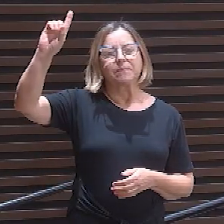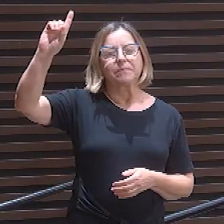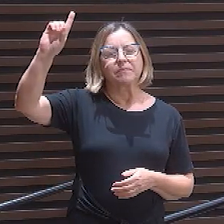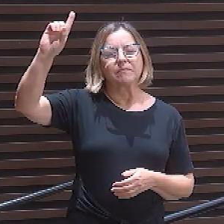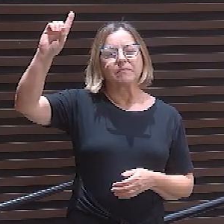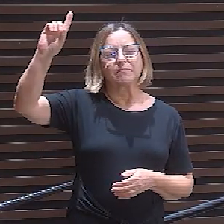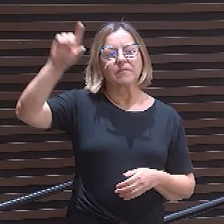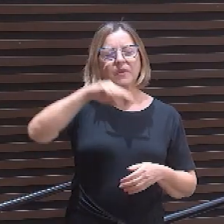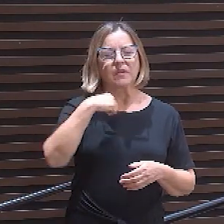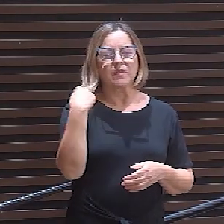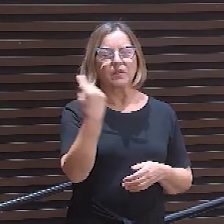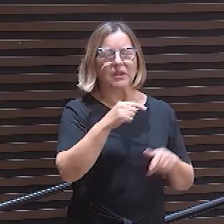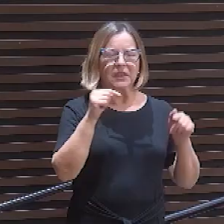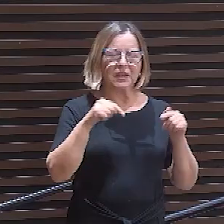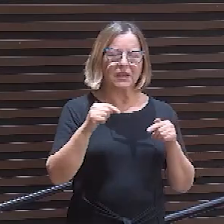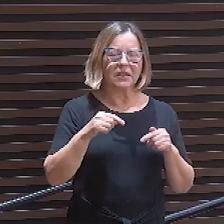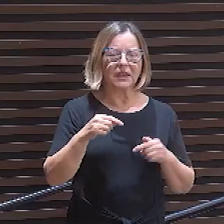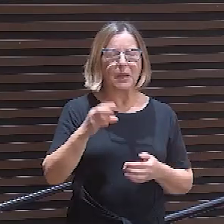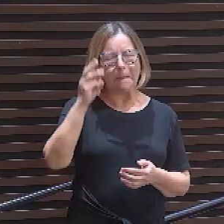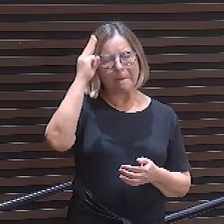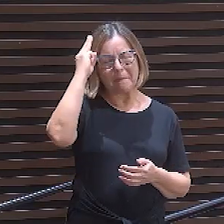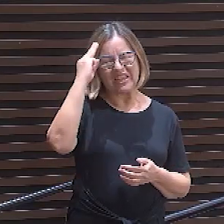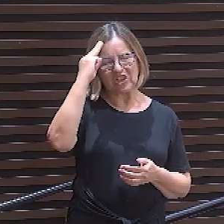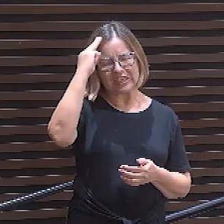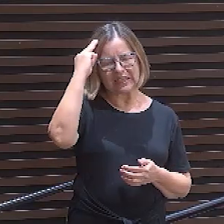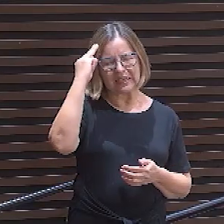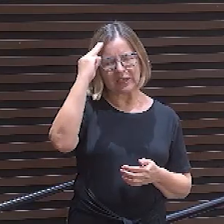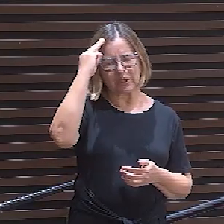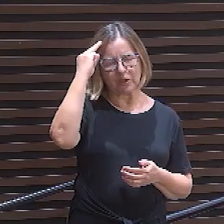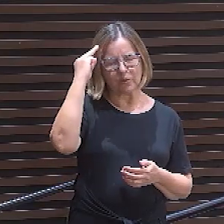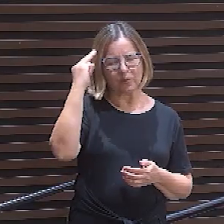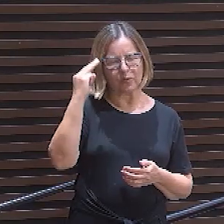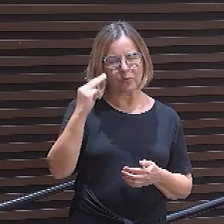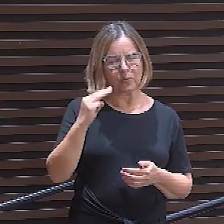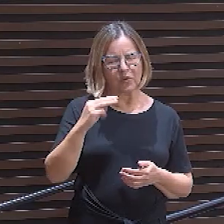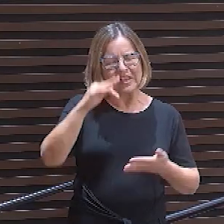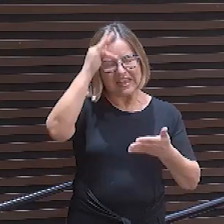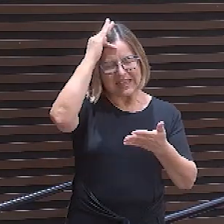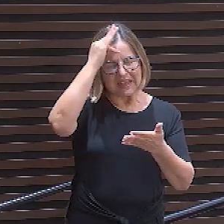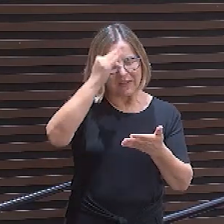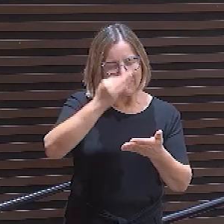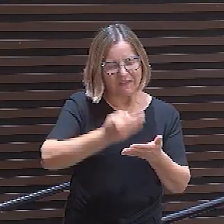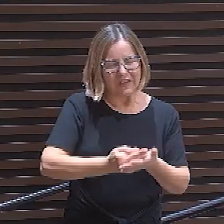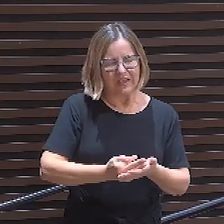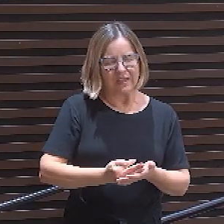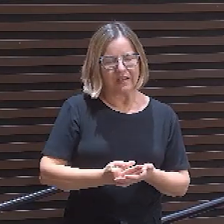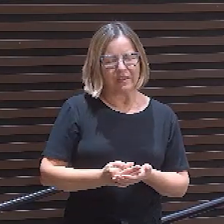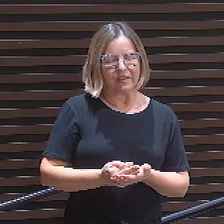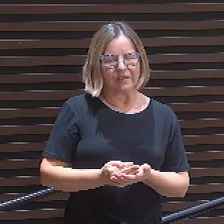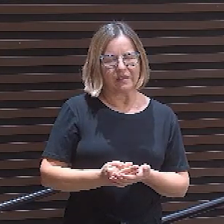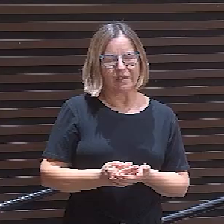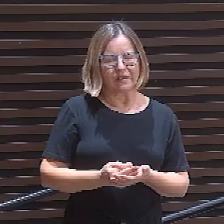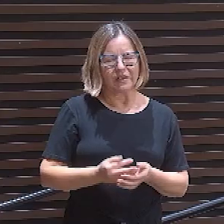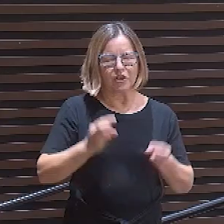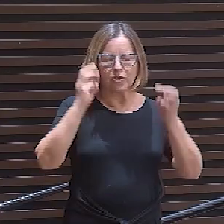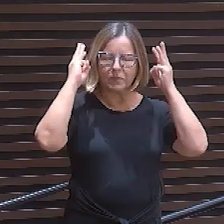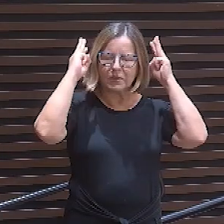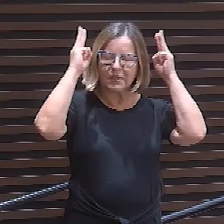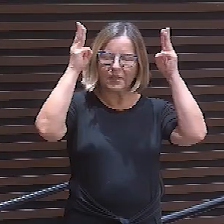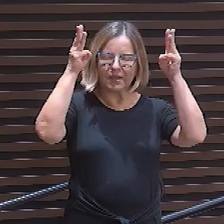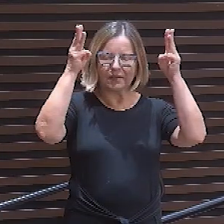nós estamos aqui meditando sobre a fé de Moisés,